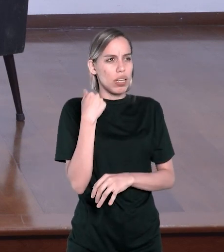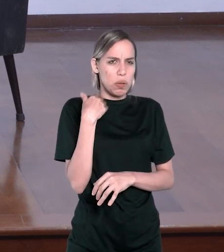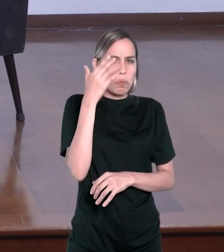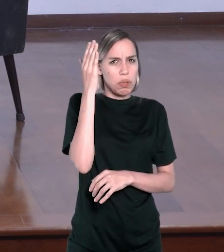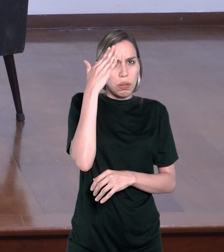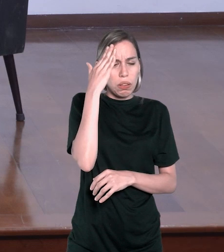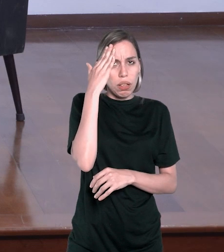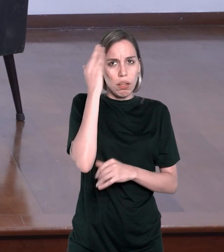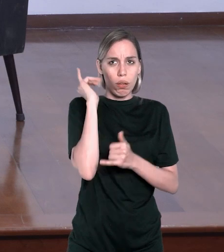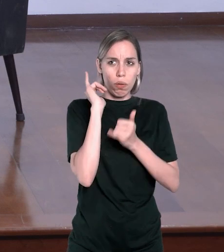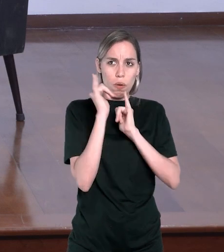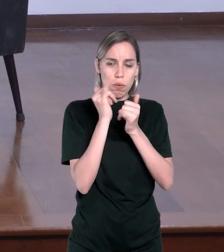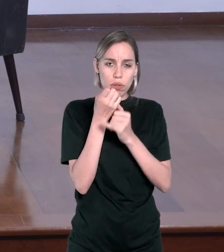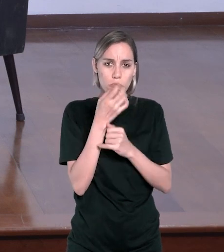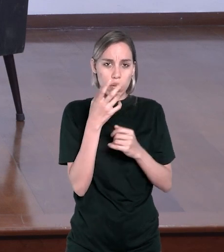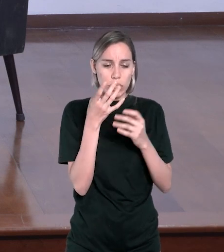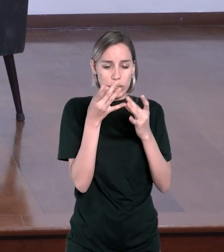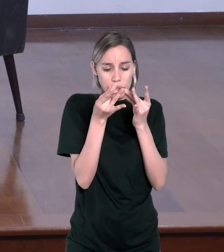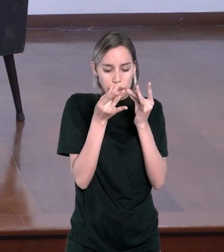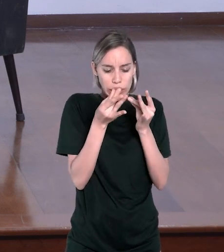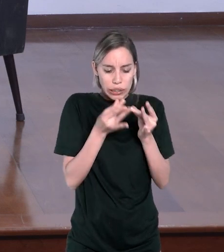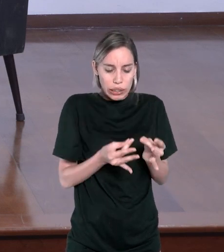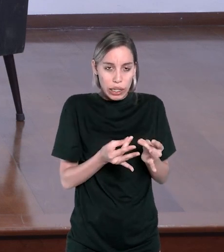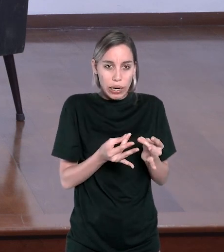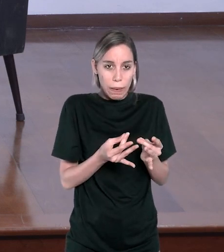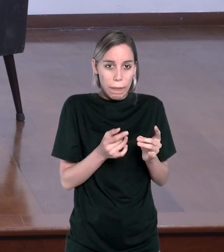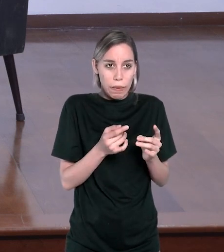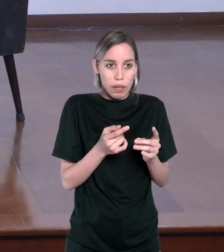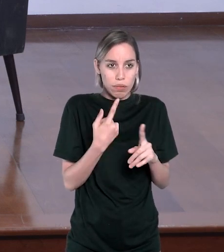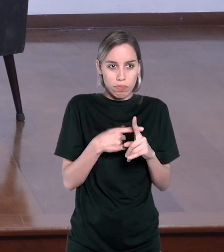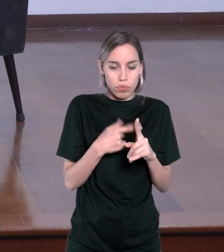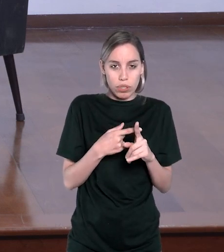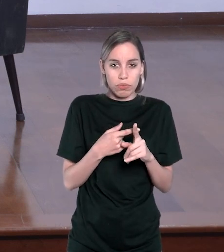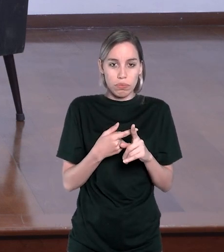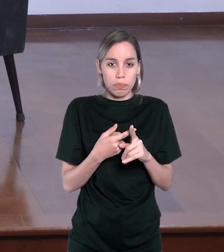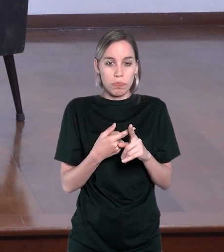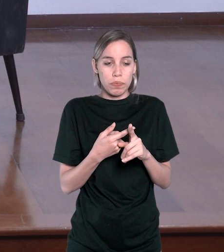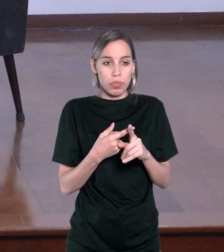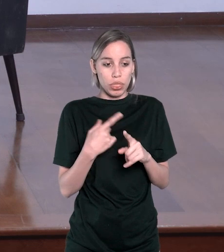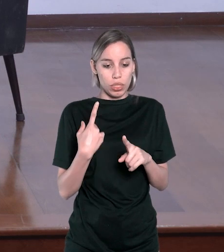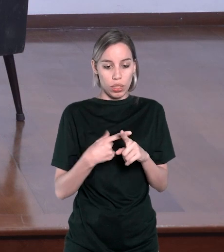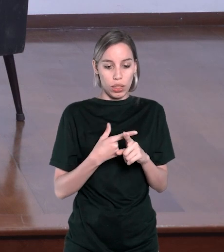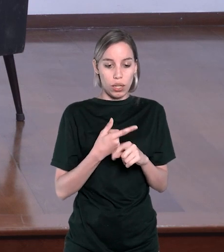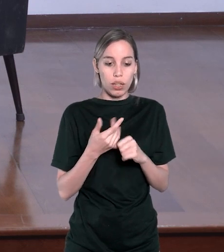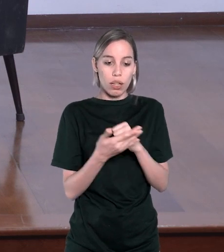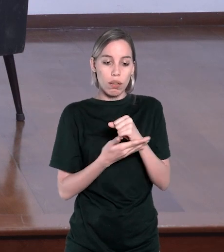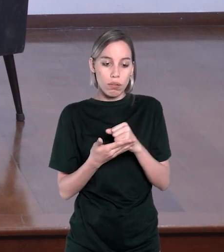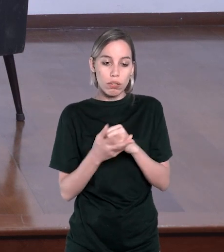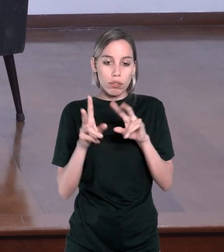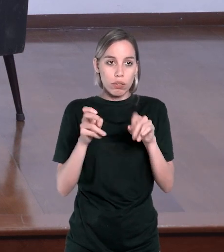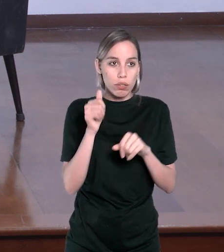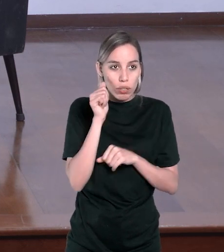nos mínimos detalhes. E baseada nesse amálgama, foi um amálgama das mulheres, né, que eu conheci.